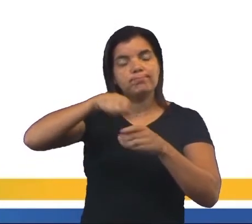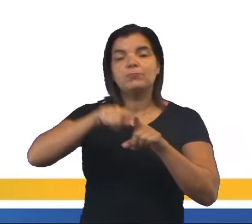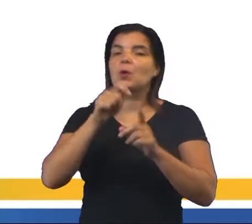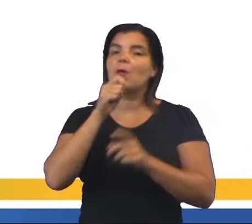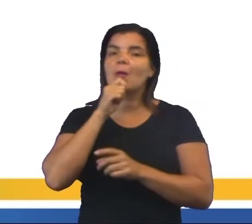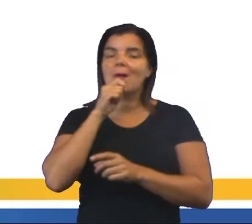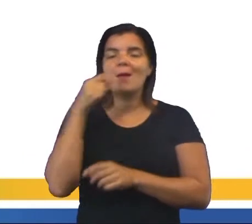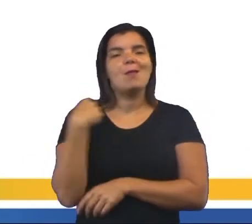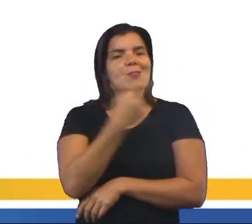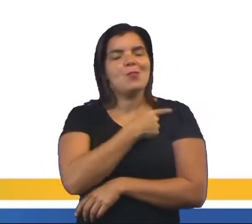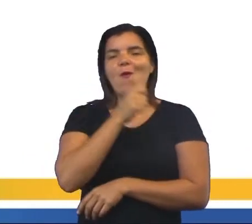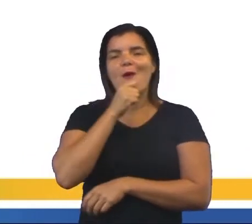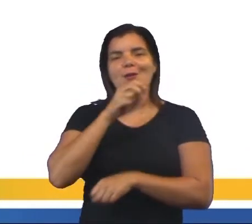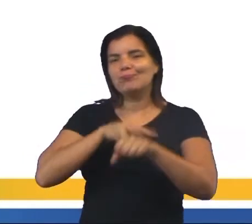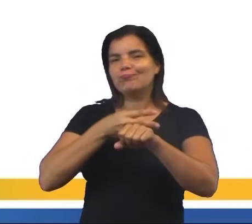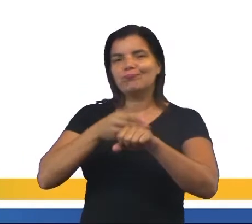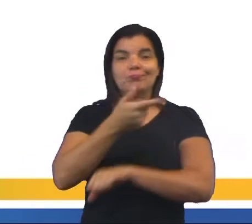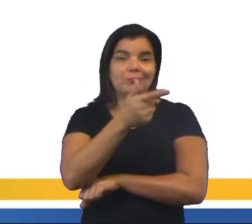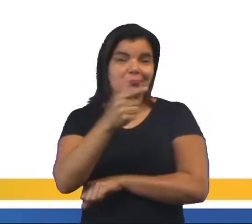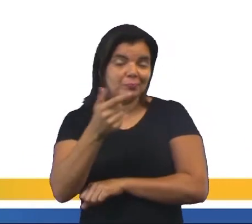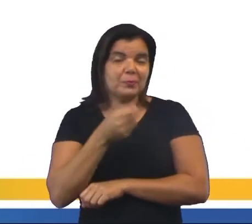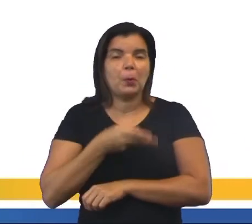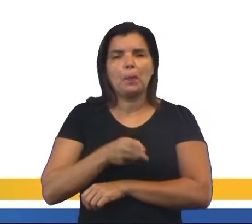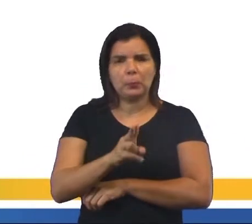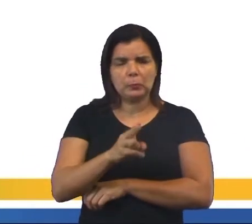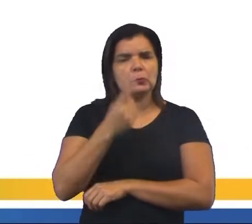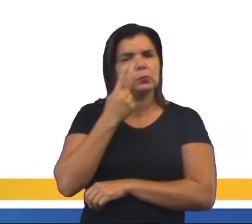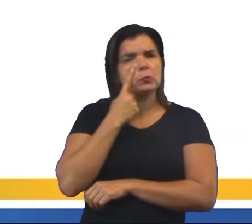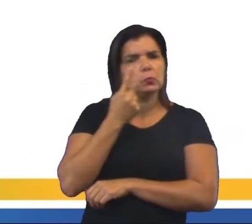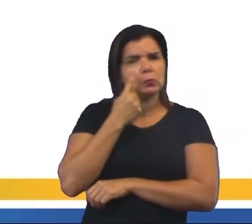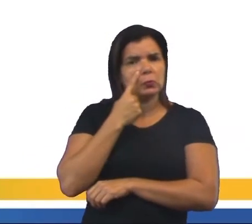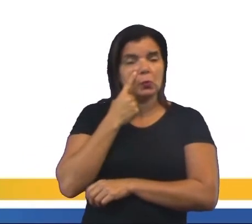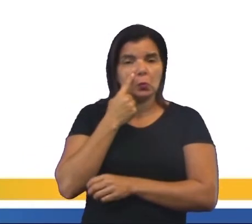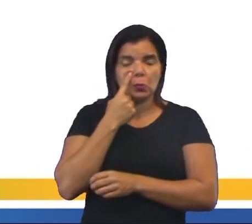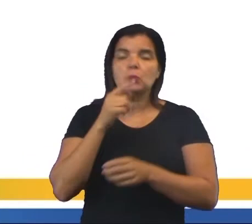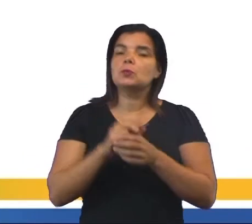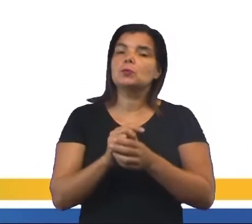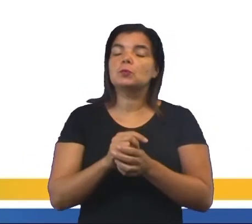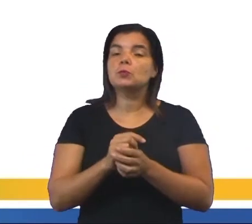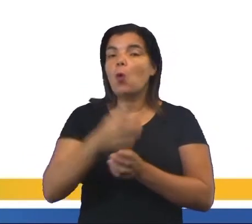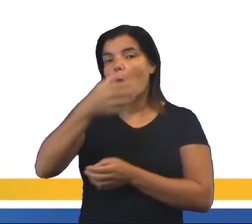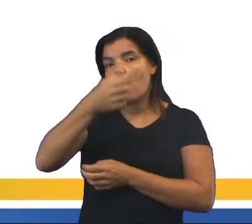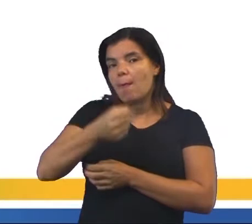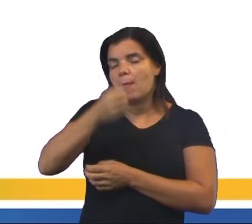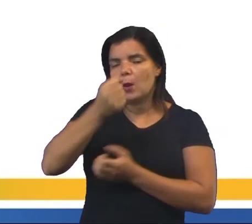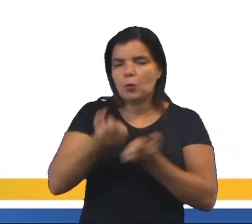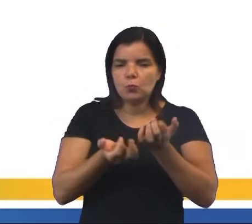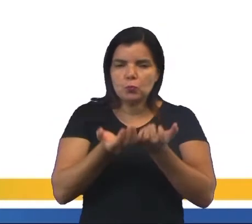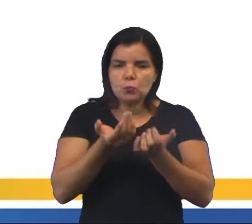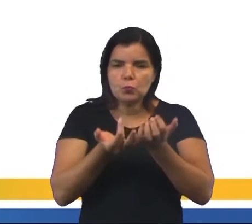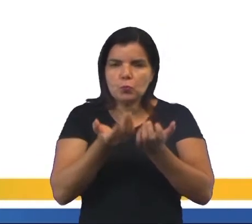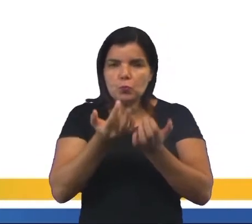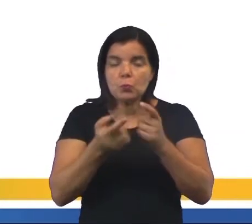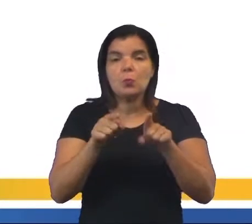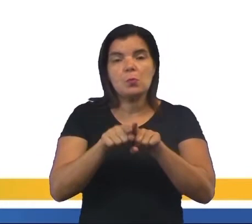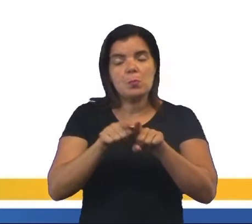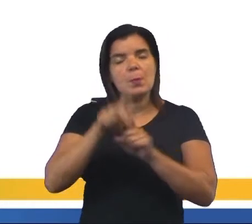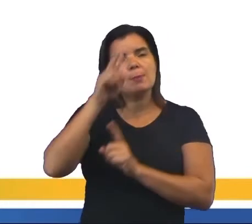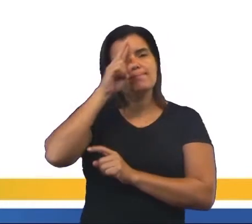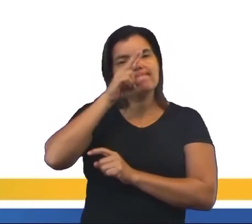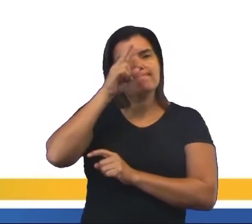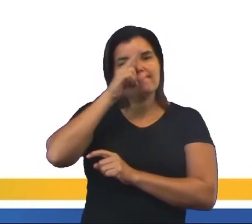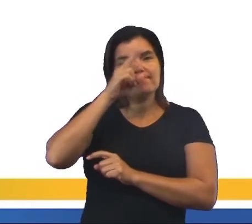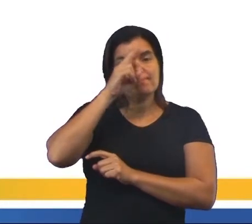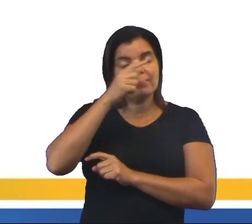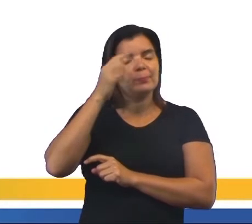não existia achocolatado. Permaneci observando as bolhas de leite subirem lentamente, enquanto relembrava